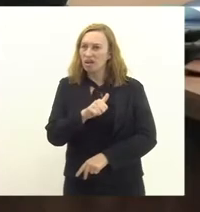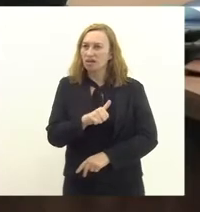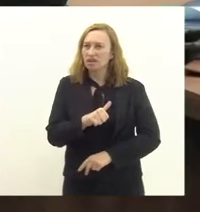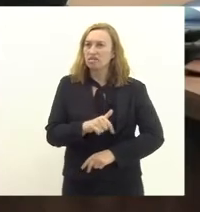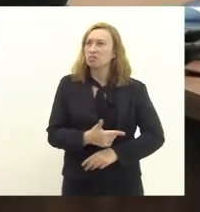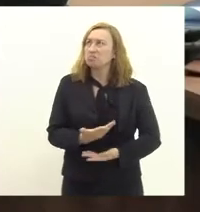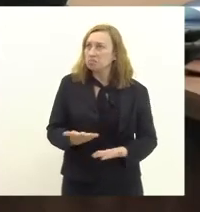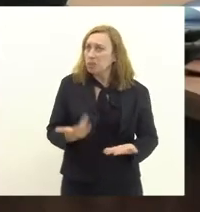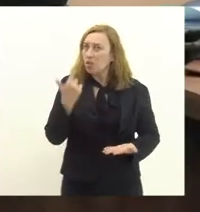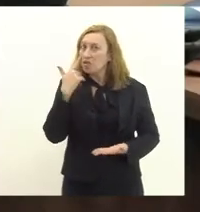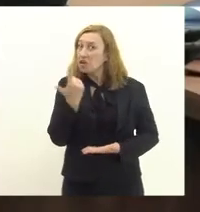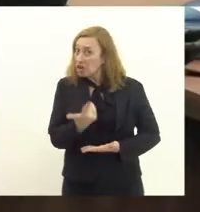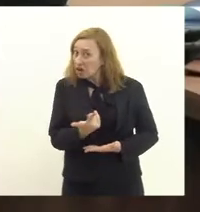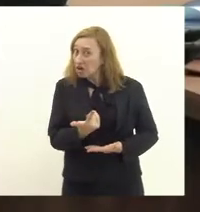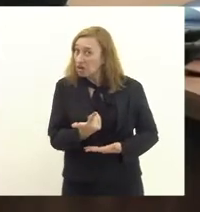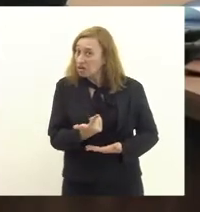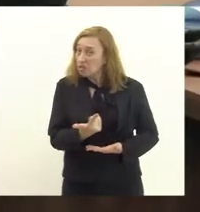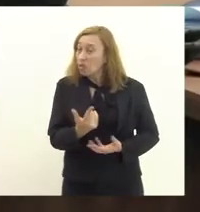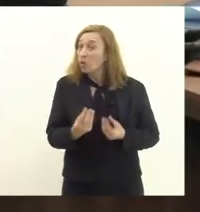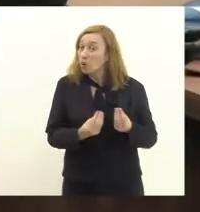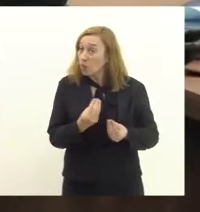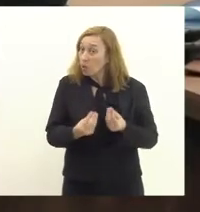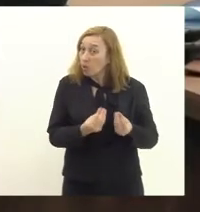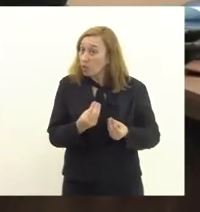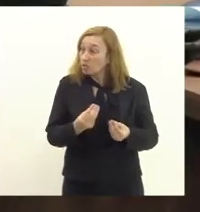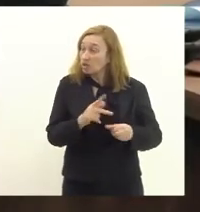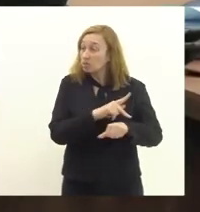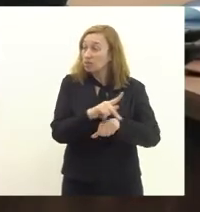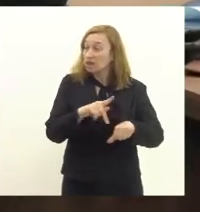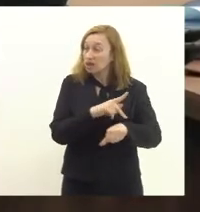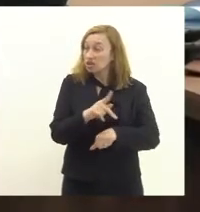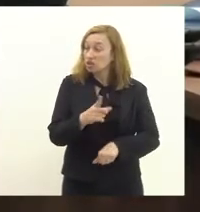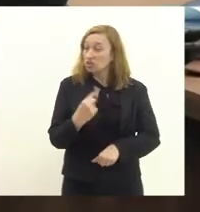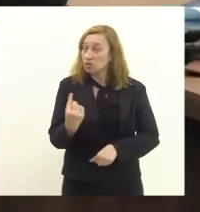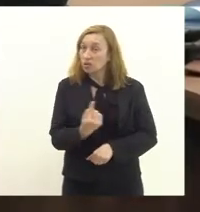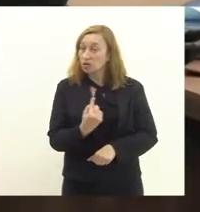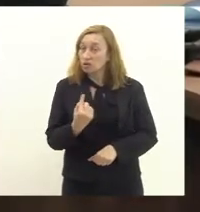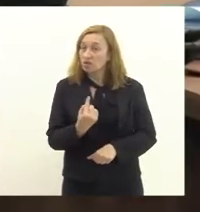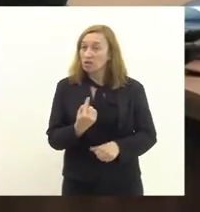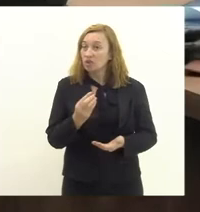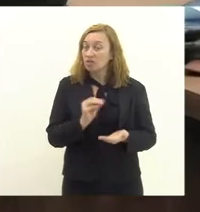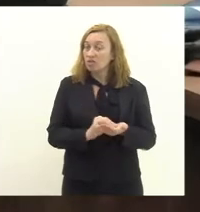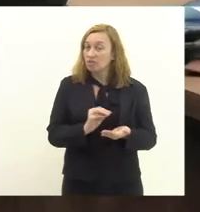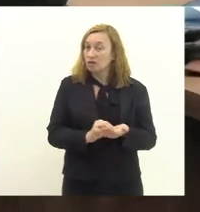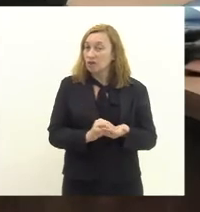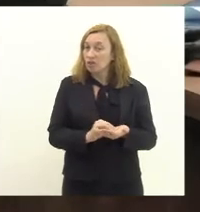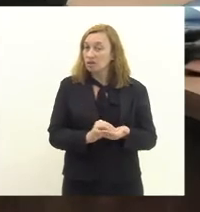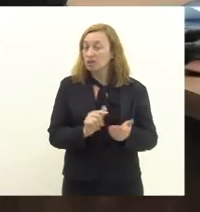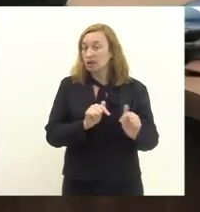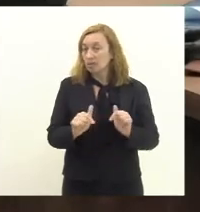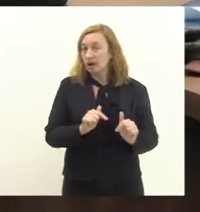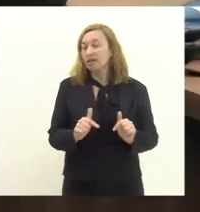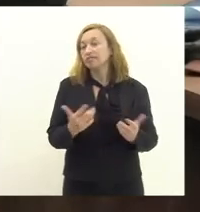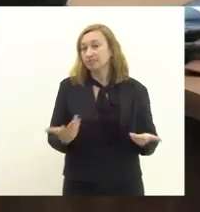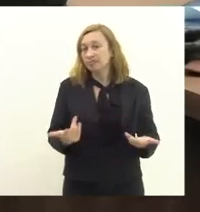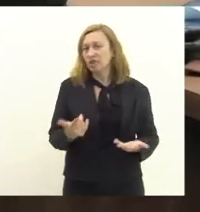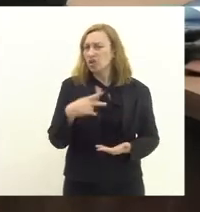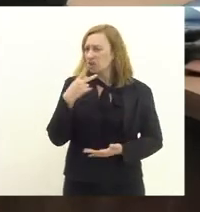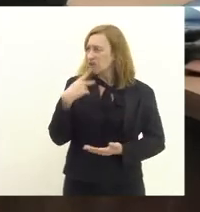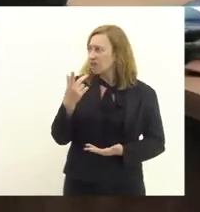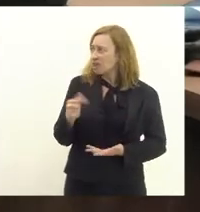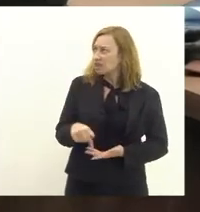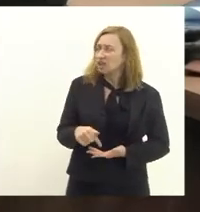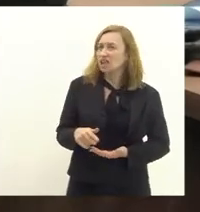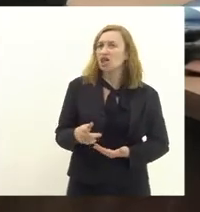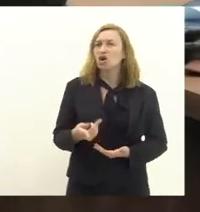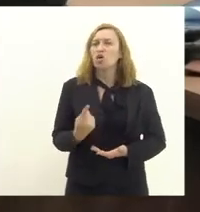70%, olha só como é que está o nosso país com tantos desempregados. Nós não estamos falando aqui